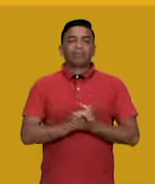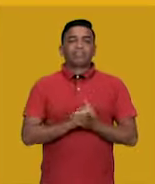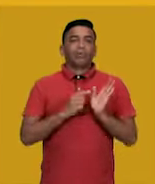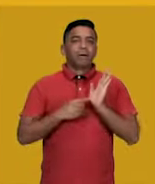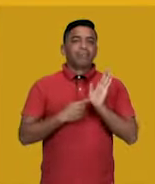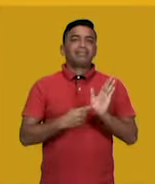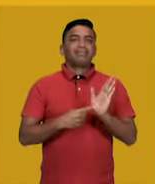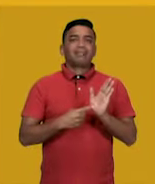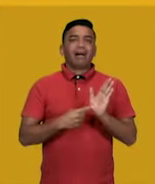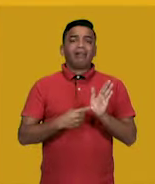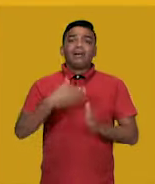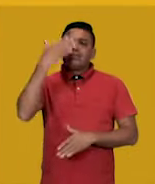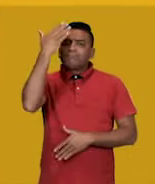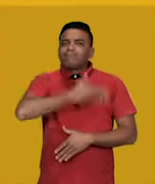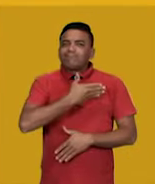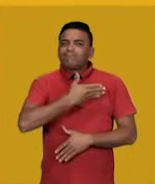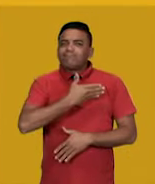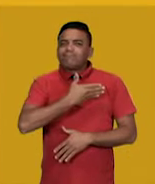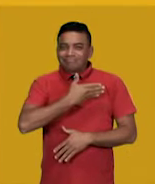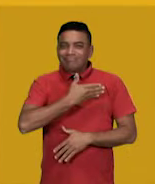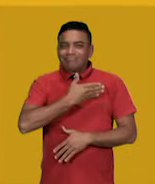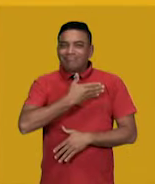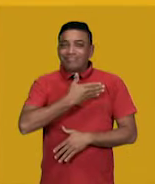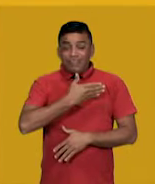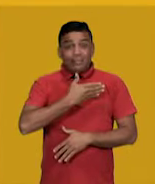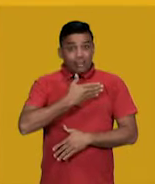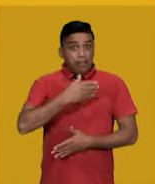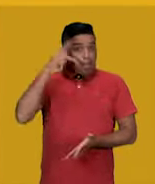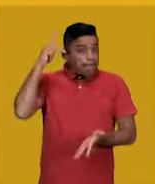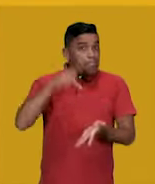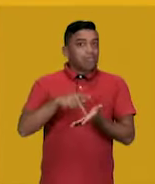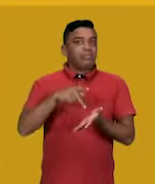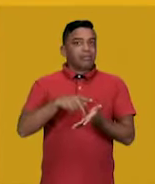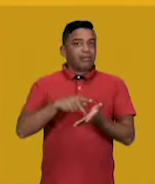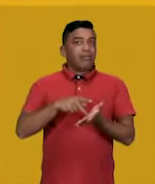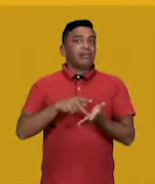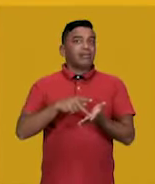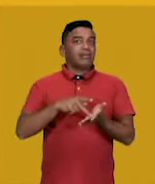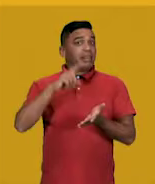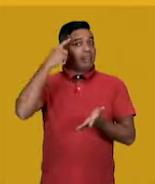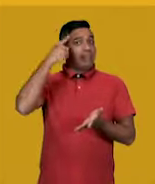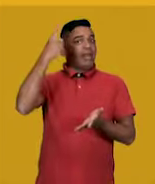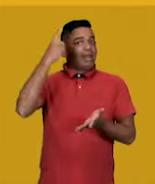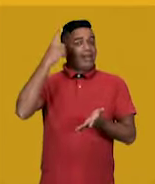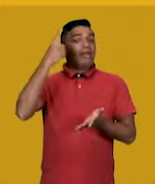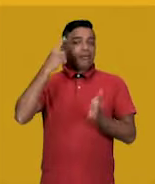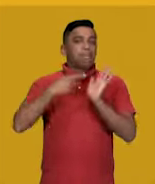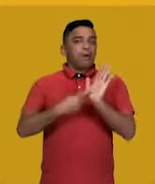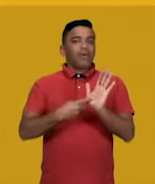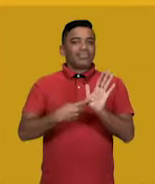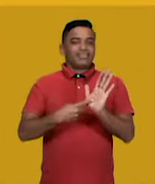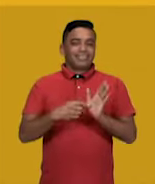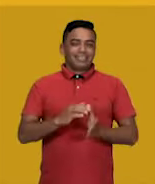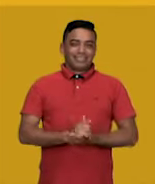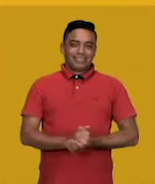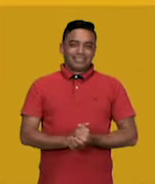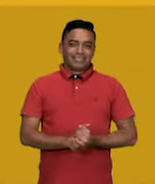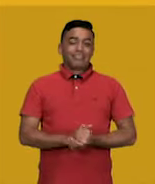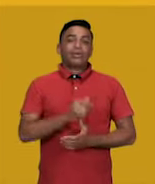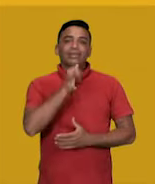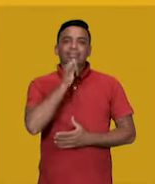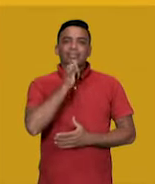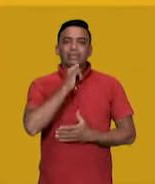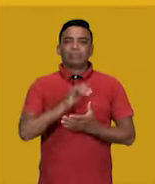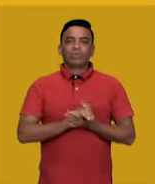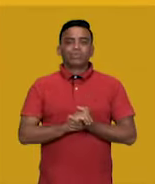apresentar um fato ou cenário que confirma uma tese ou demonstra uma verdade. Olha o exemplo.